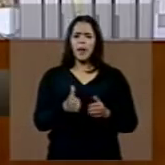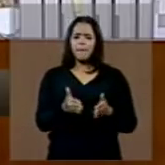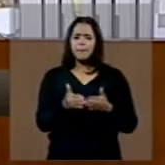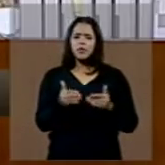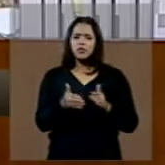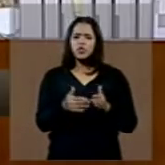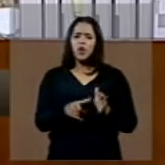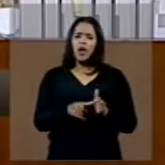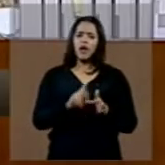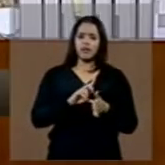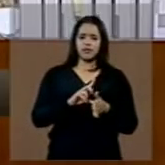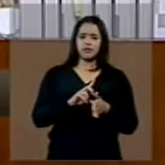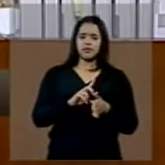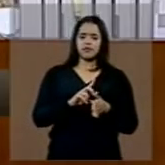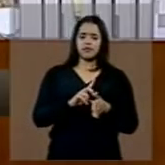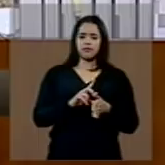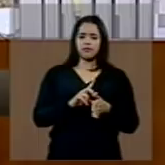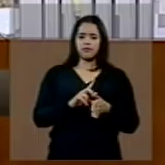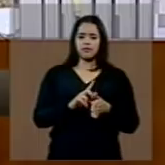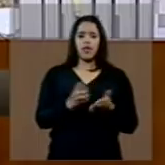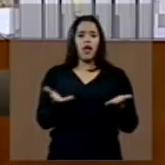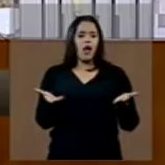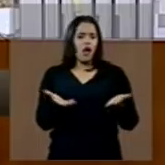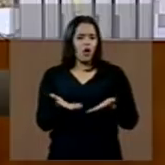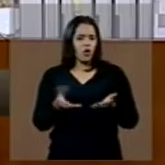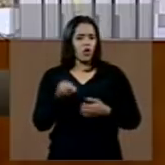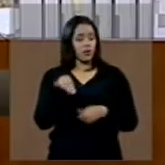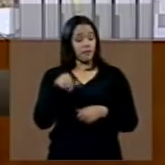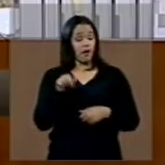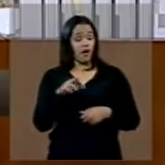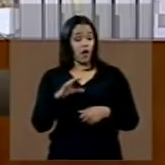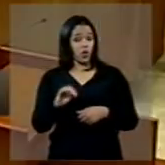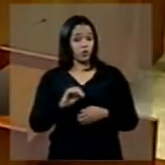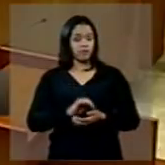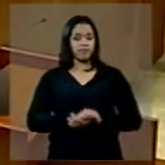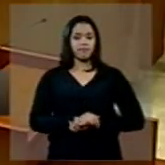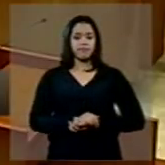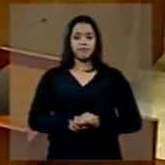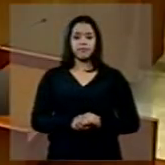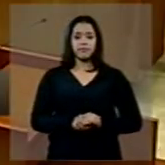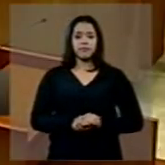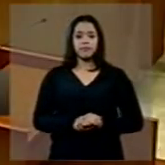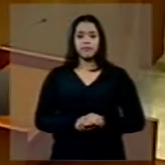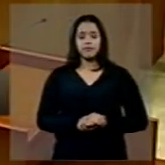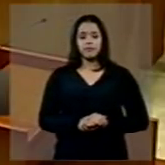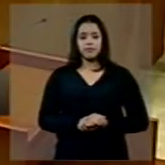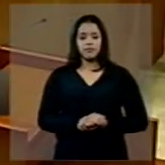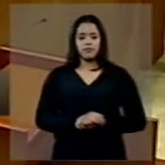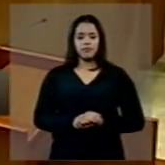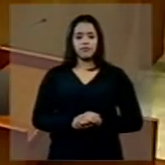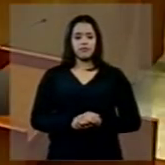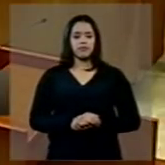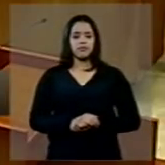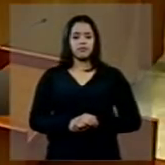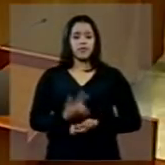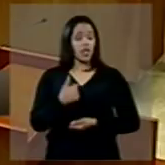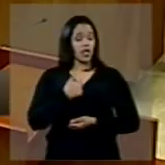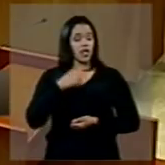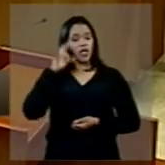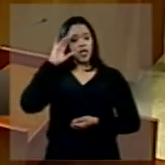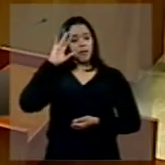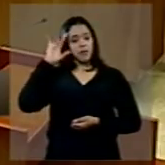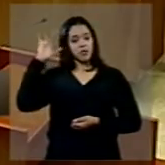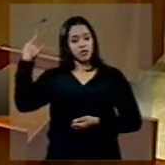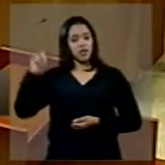com que anuiu o ministro Gilmar Mendes. Então, passo a palavra ao ministro Marco Aurélio. Eu imaginei que Vossa Excelência fosse projetar para